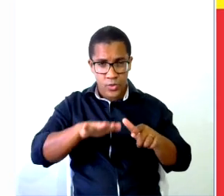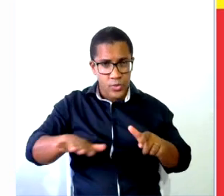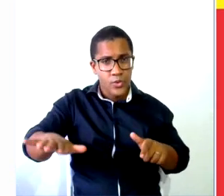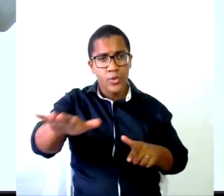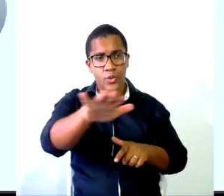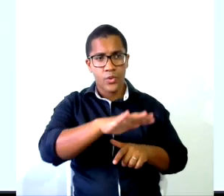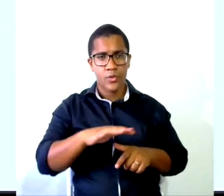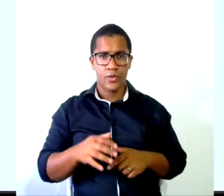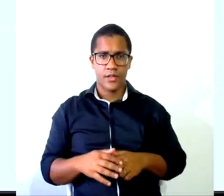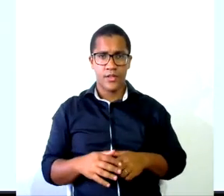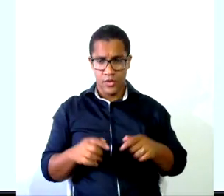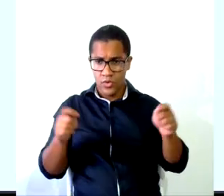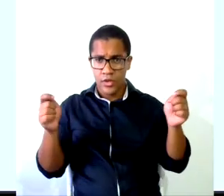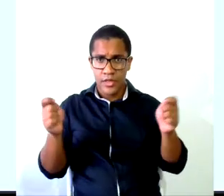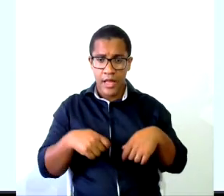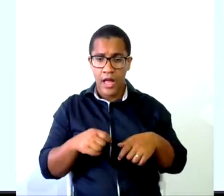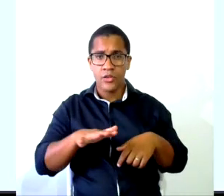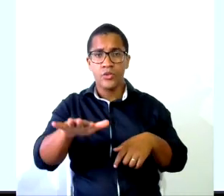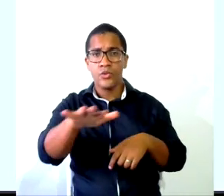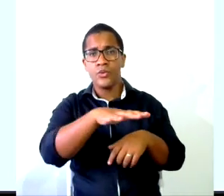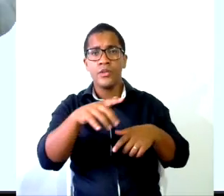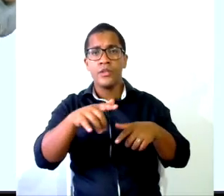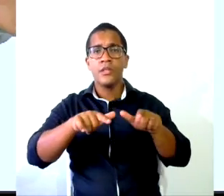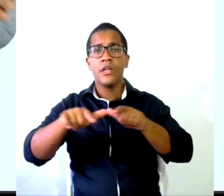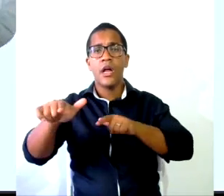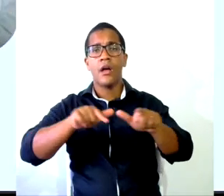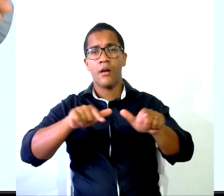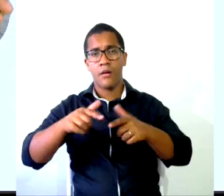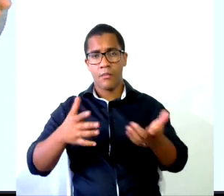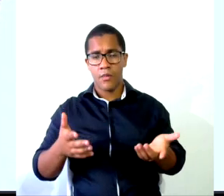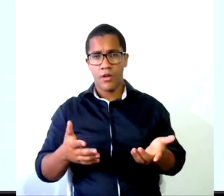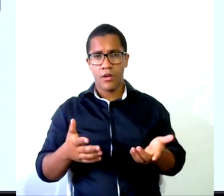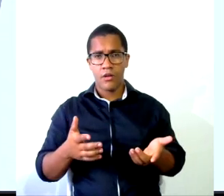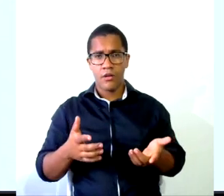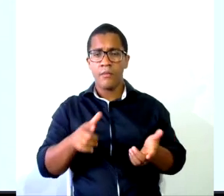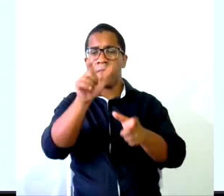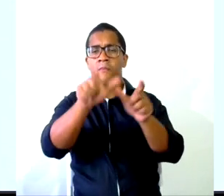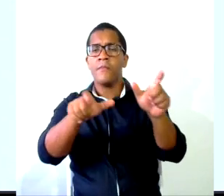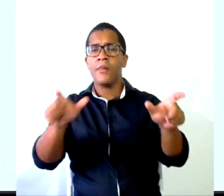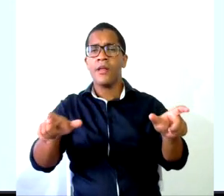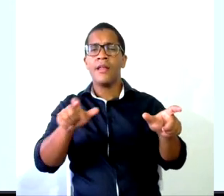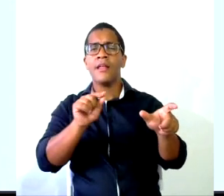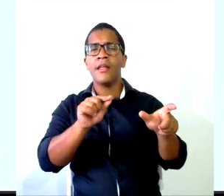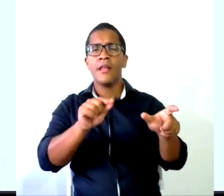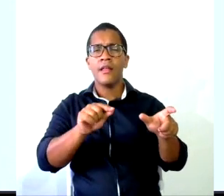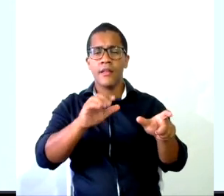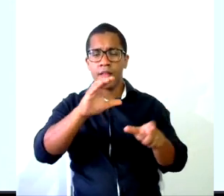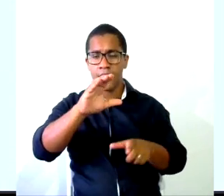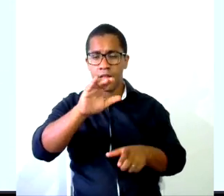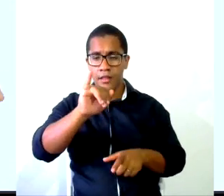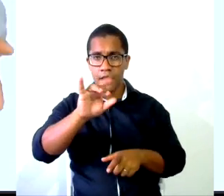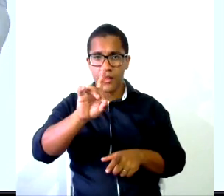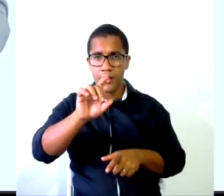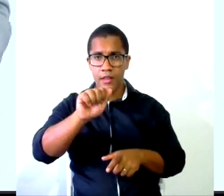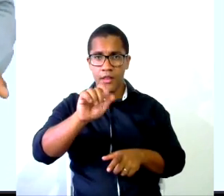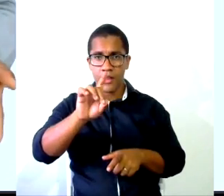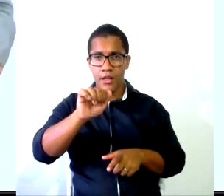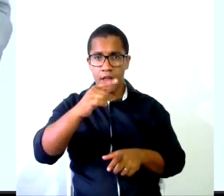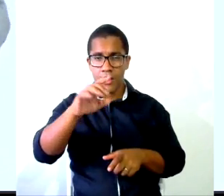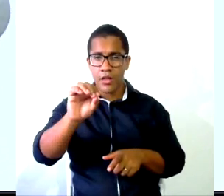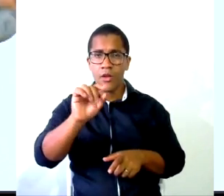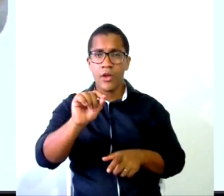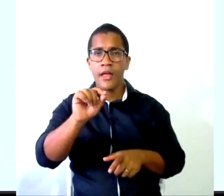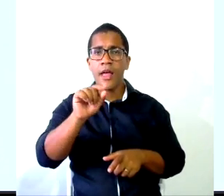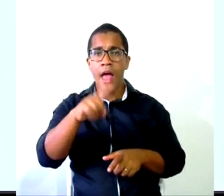cidadãos. Empregos para os cidadãos. Mas quem eram os cidadãos? Aqueles nascidos na Grécia.